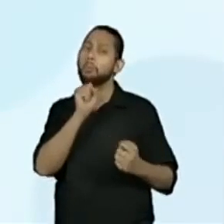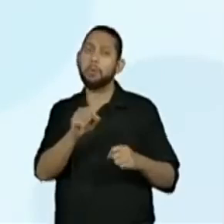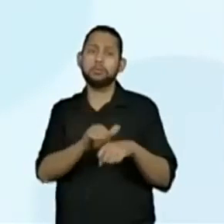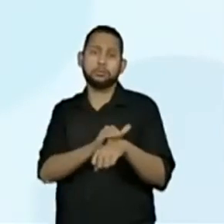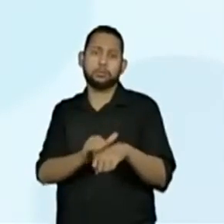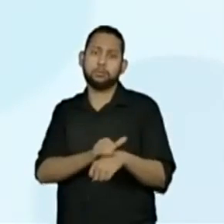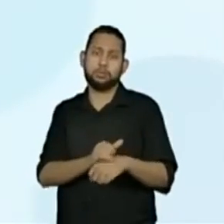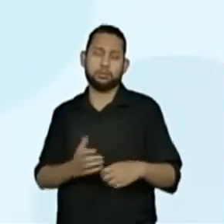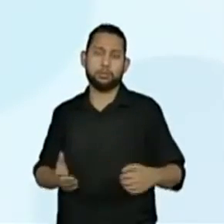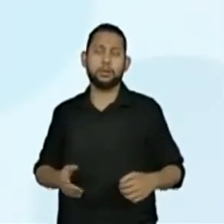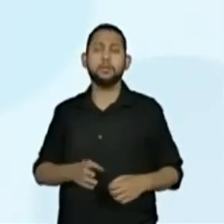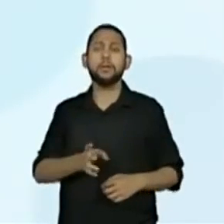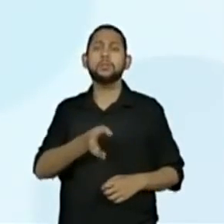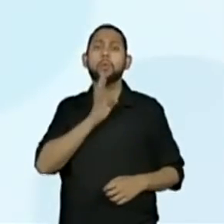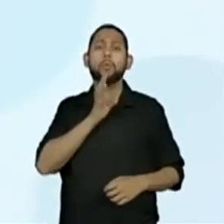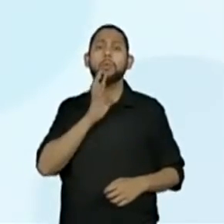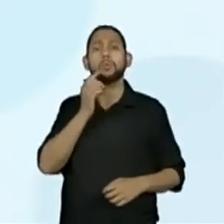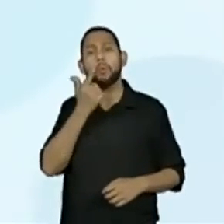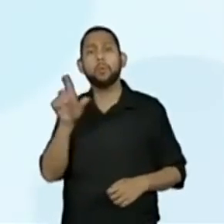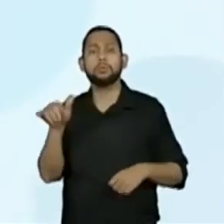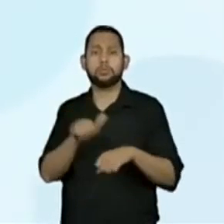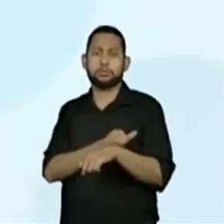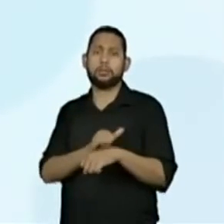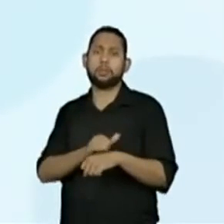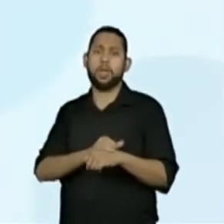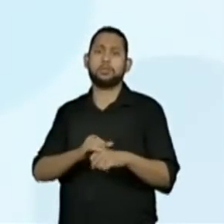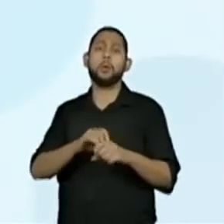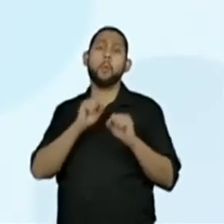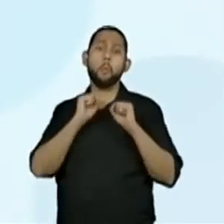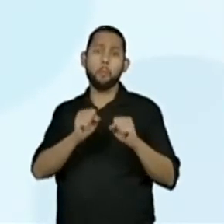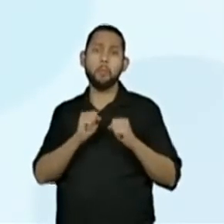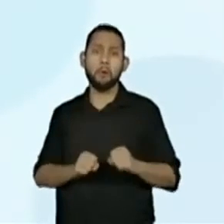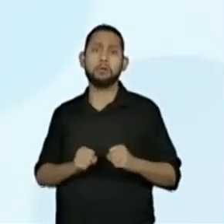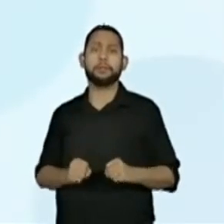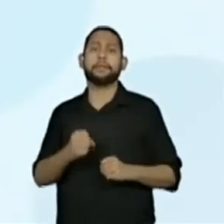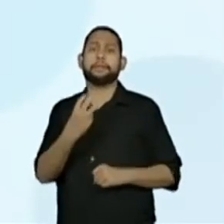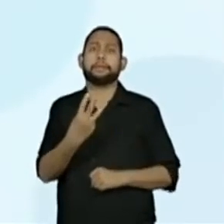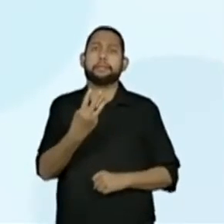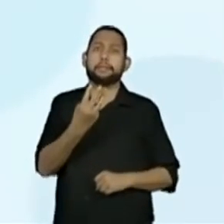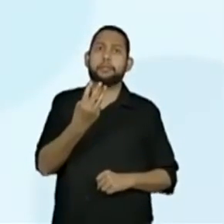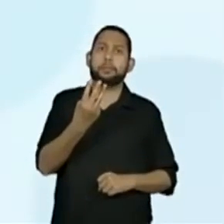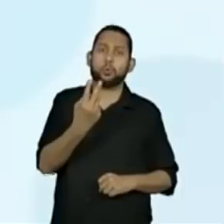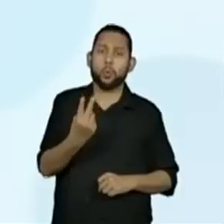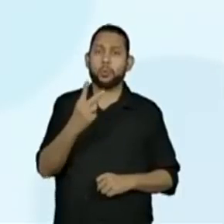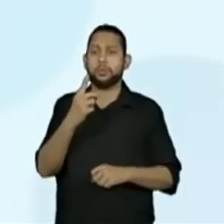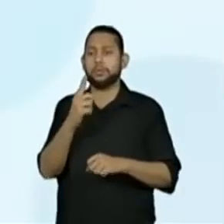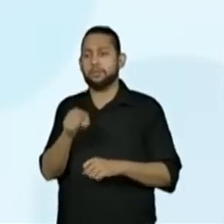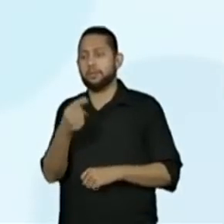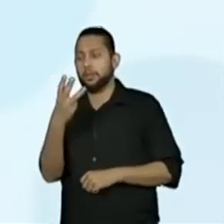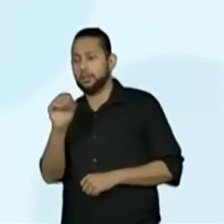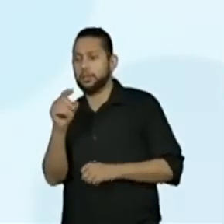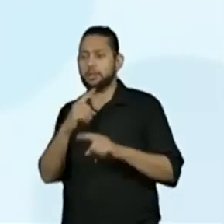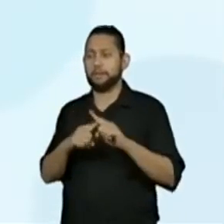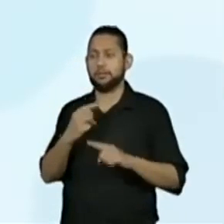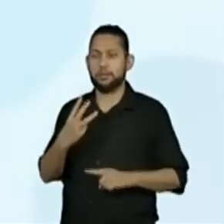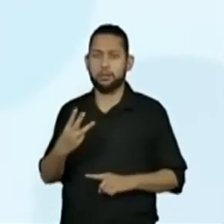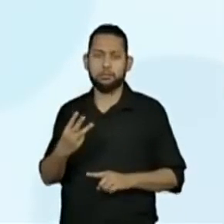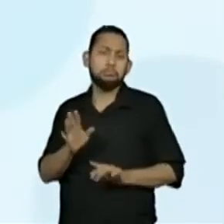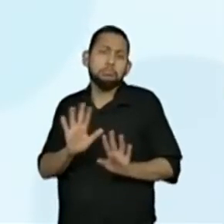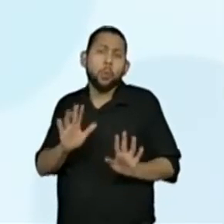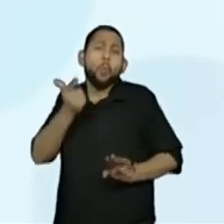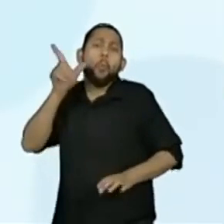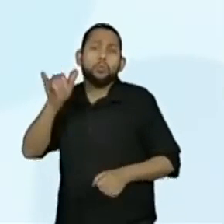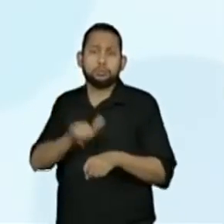estratégia vocês conhecem outra estratégia que não seja o algoritmo para me ensinar aqui Oi